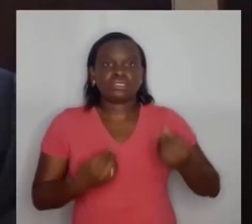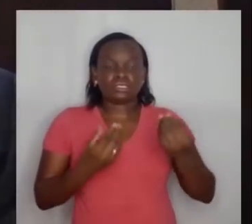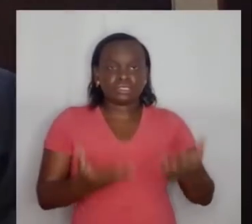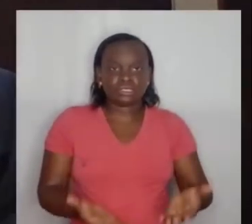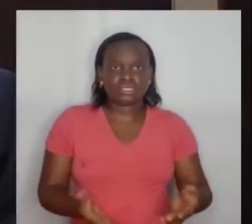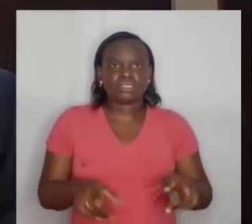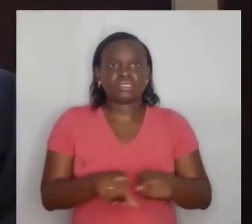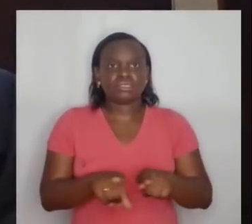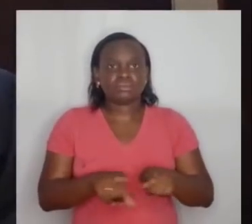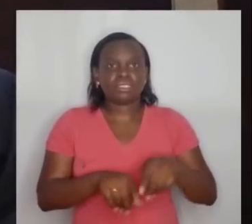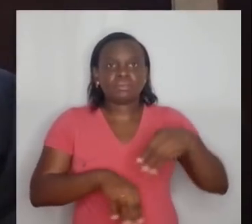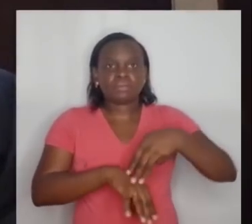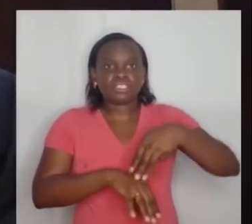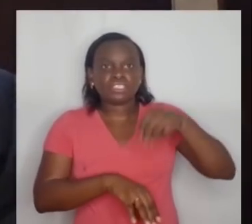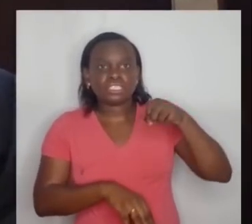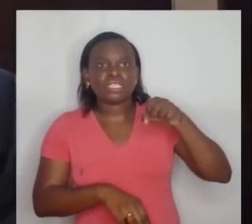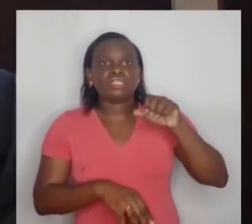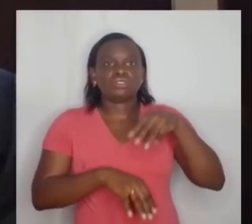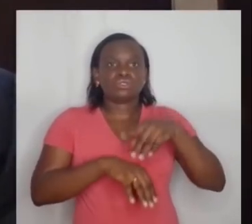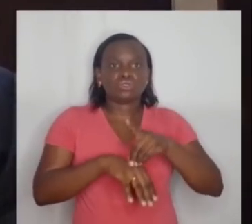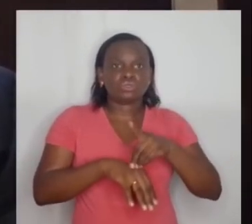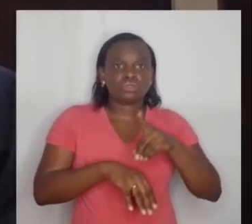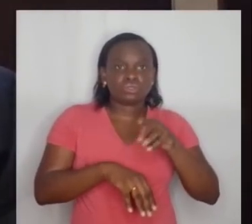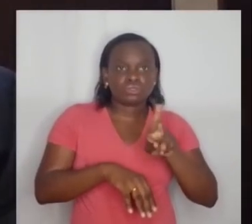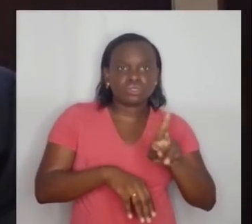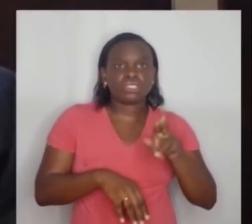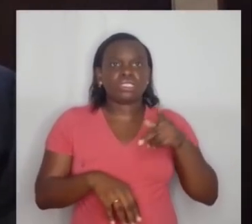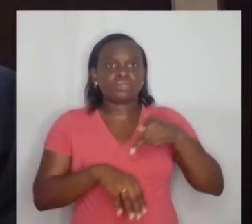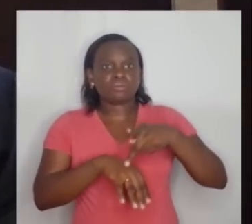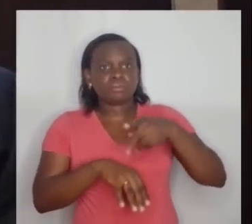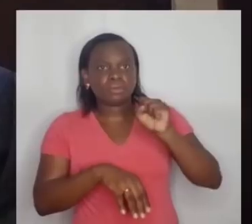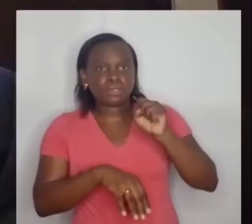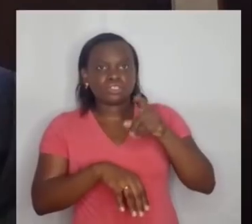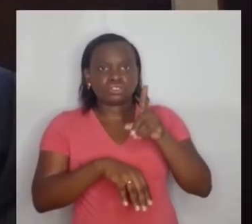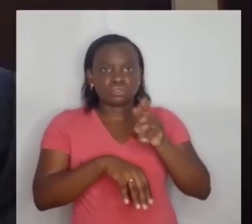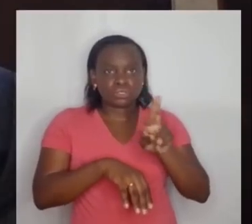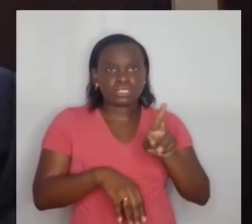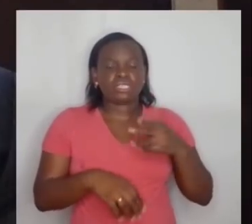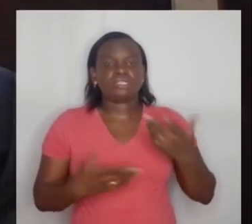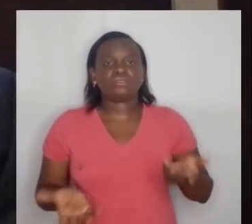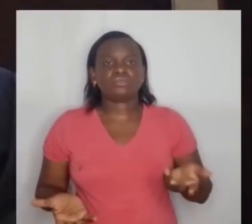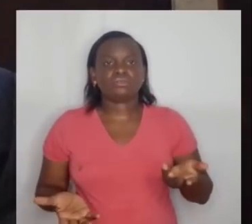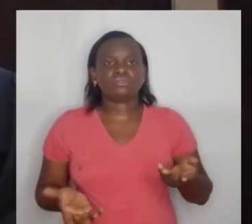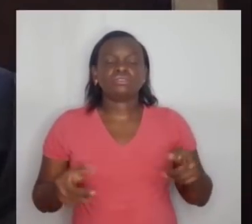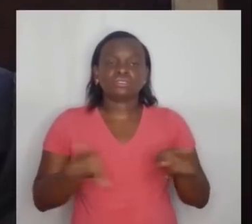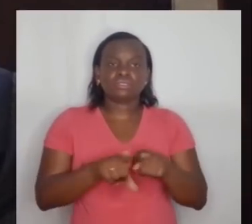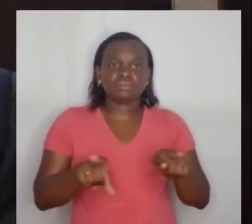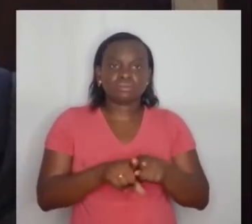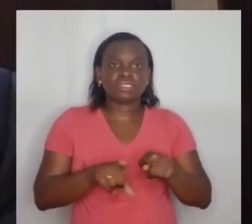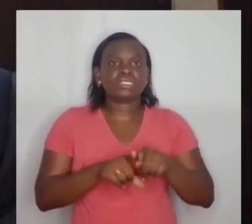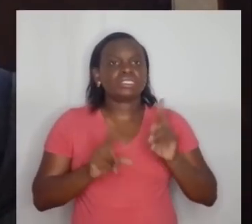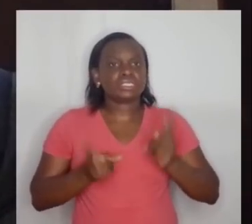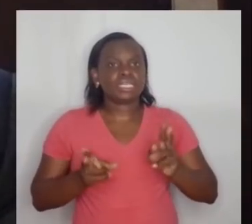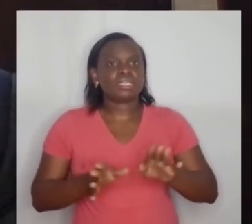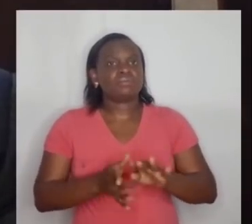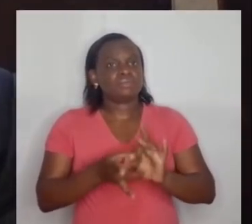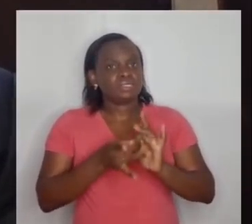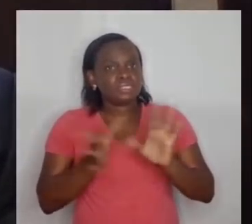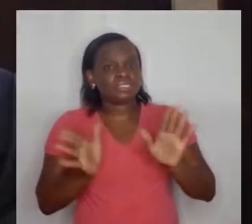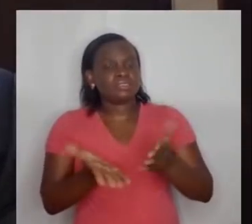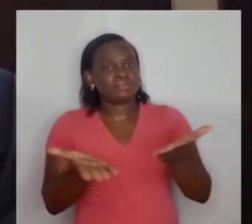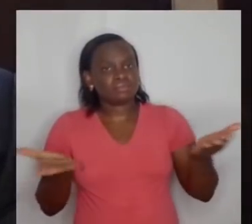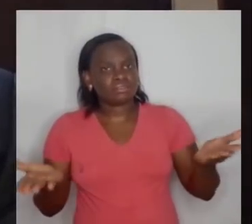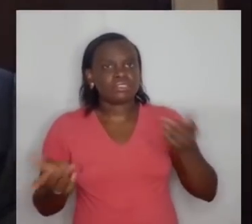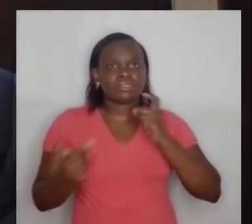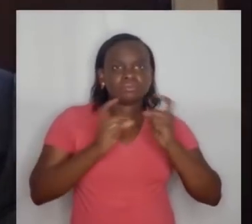de mestrado e doutorado, de pós-doutorado, e estamos sempre abertos